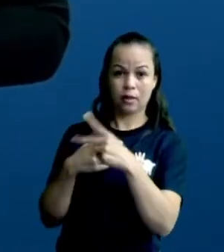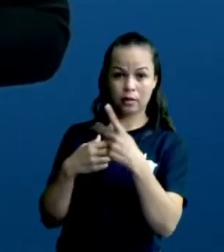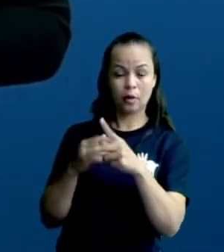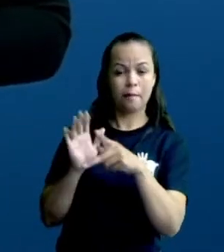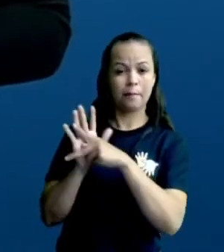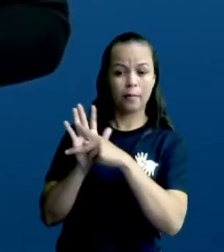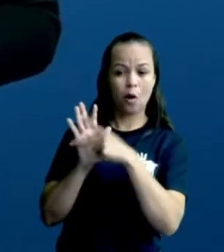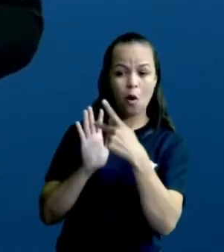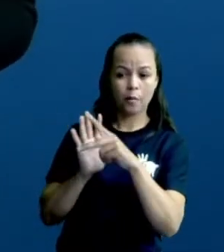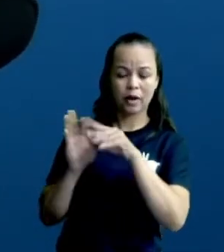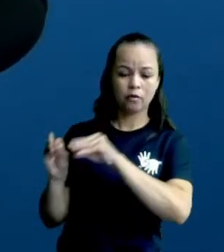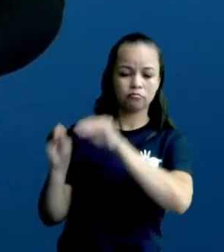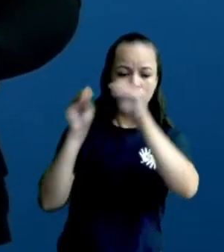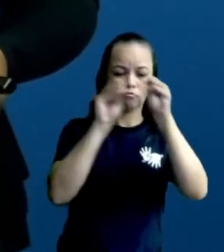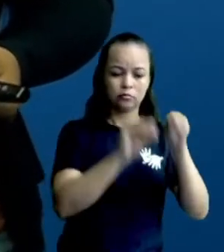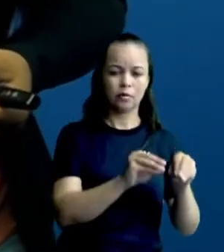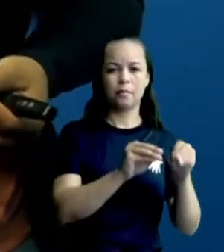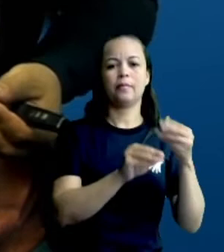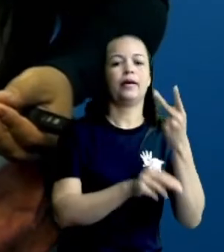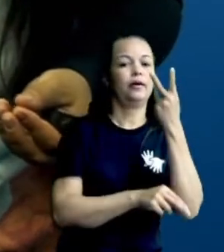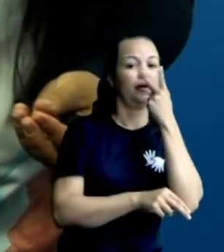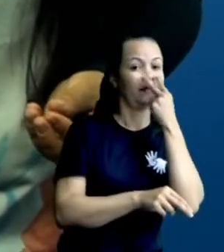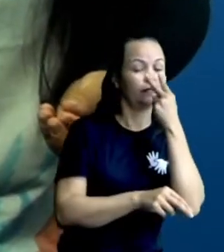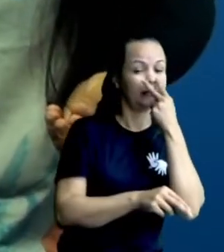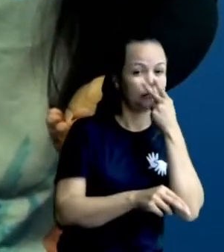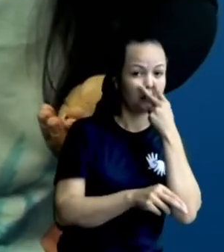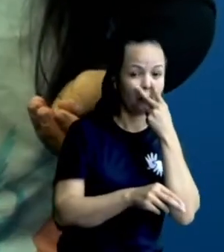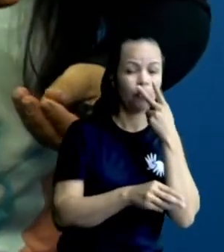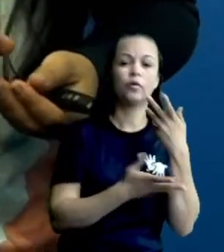Vitória de Santo Antão, buscando